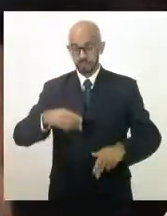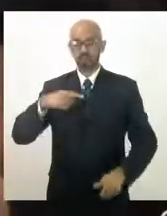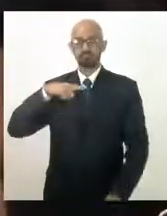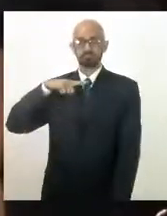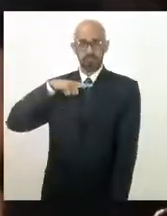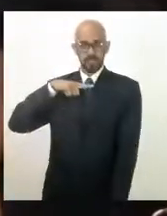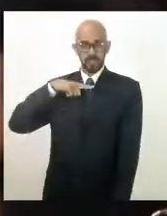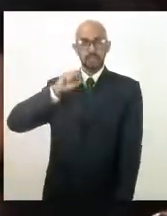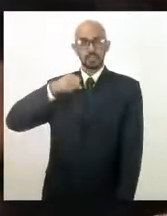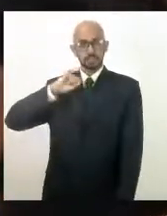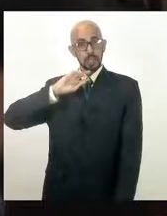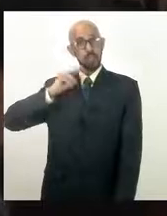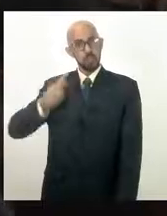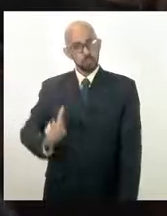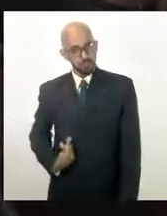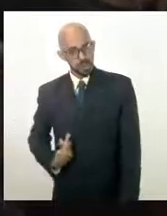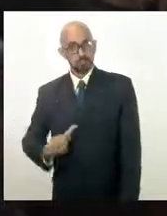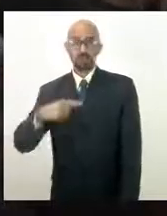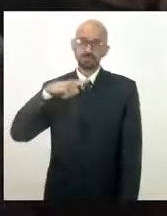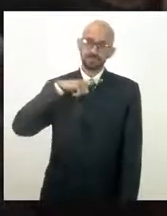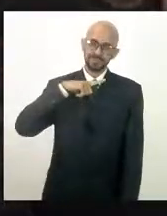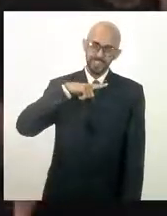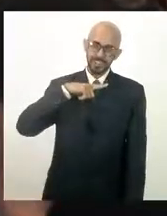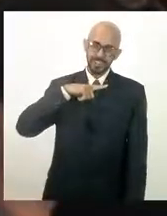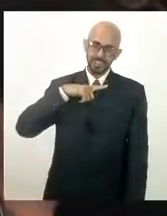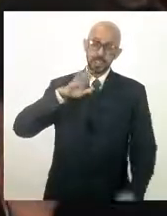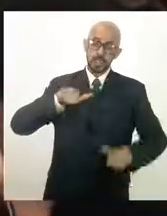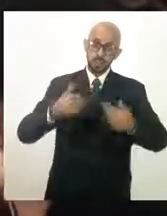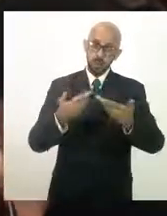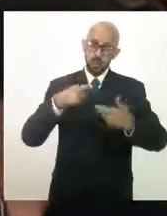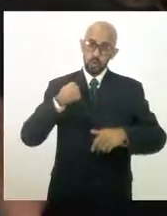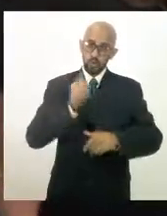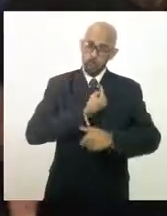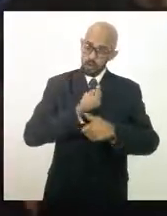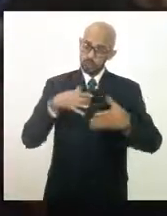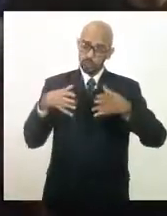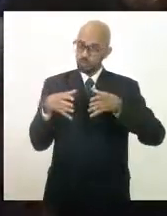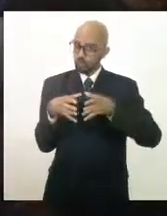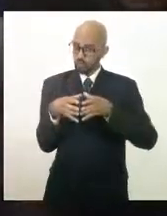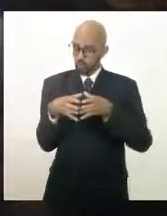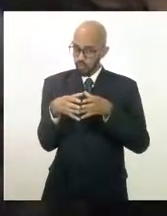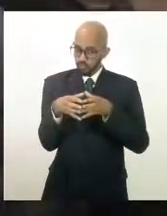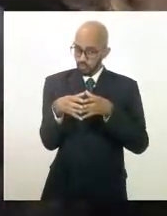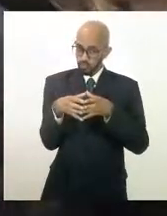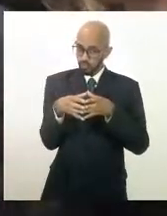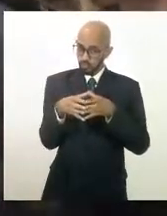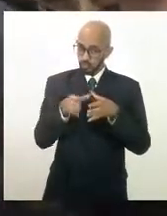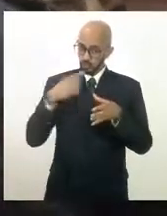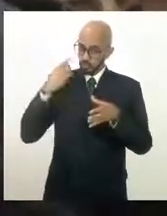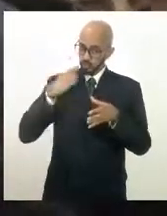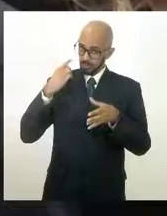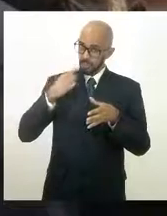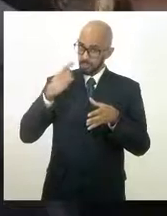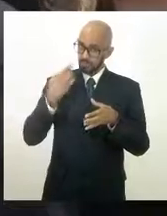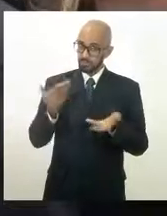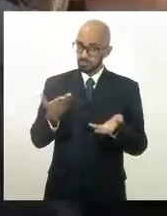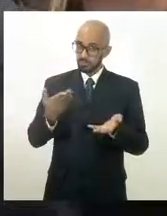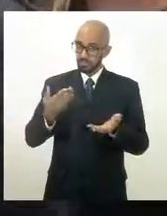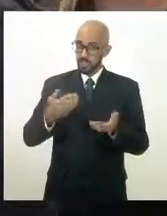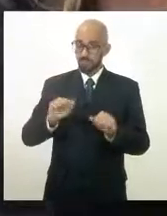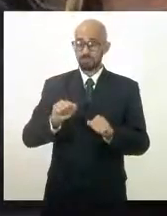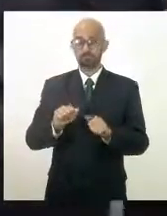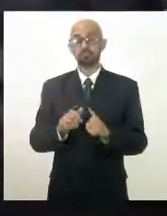humanos. E embora nós sejamos um colegiado, né, os deputados são um colegiado, na verdade,